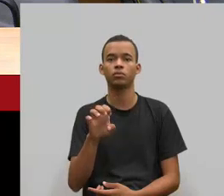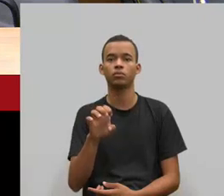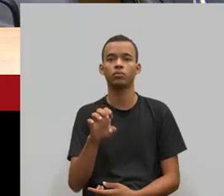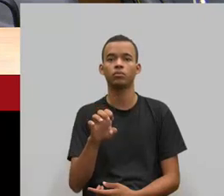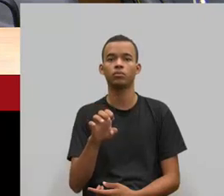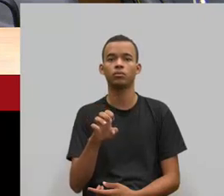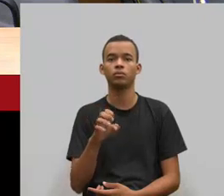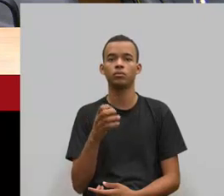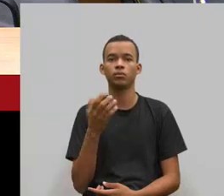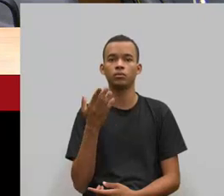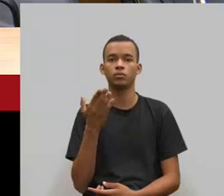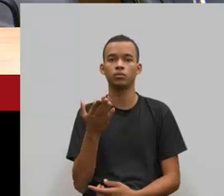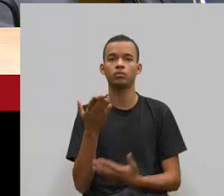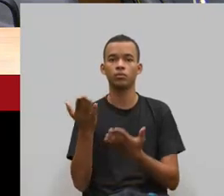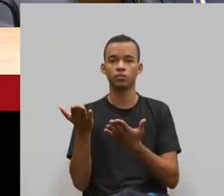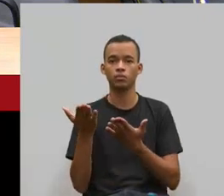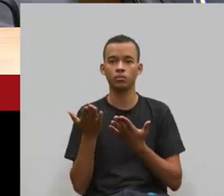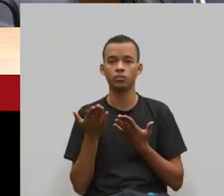expedições